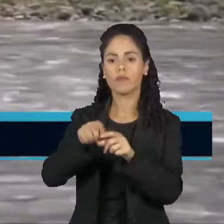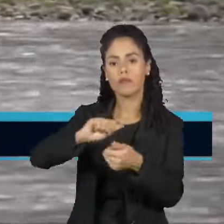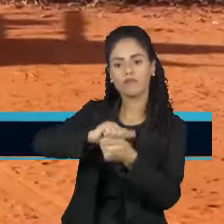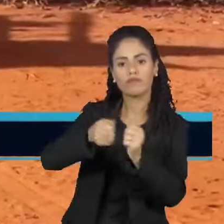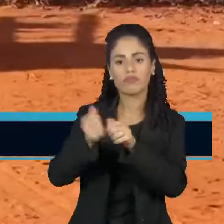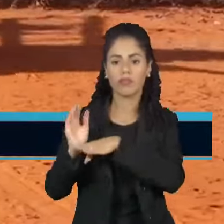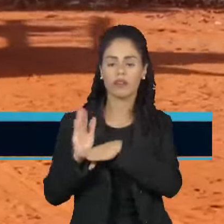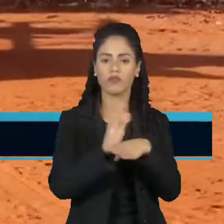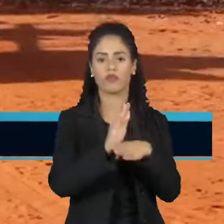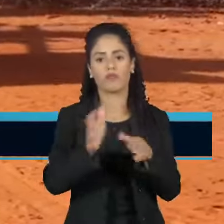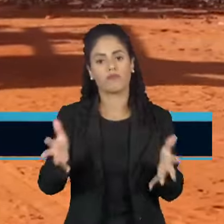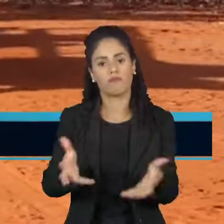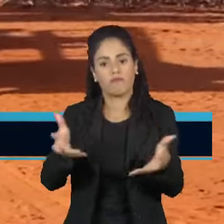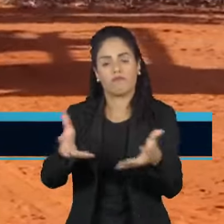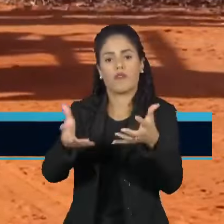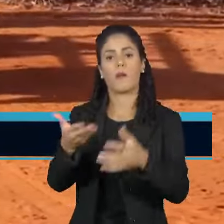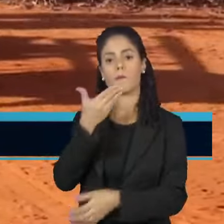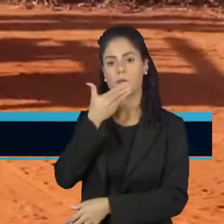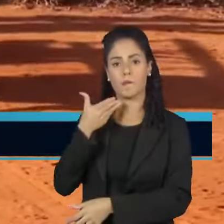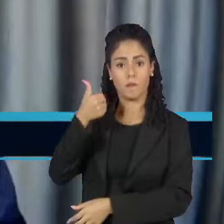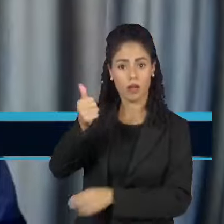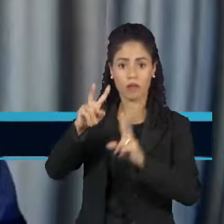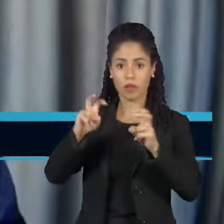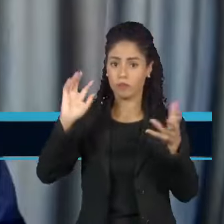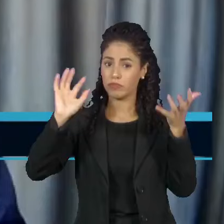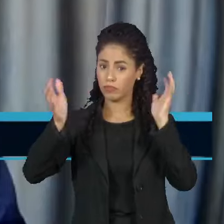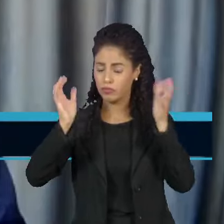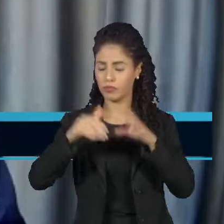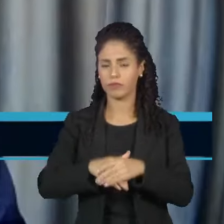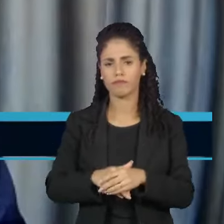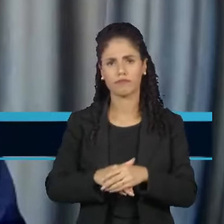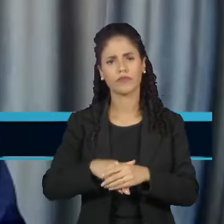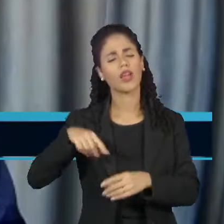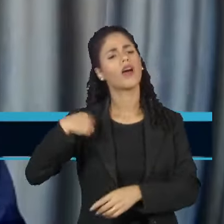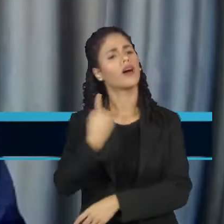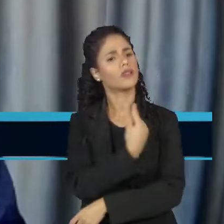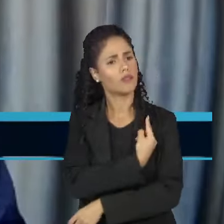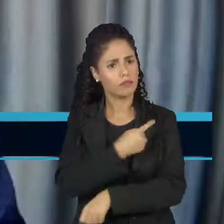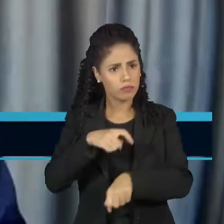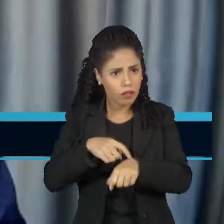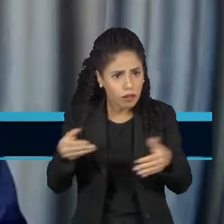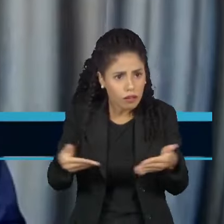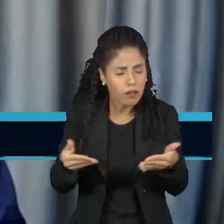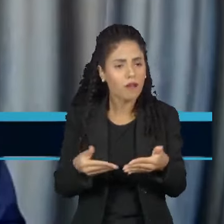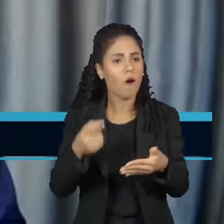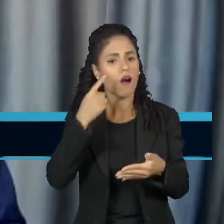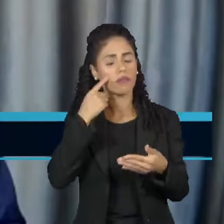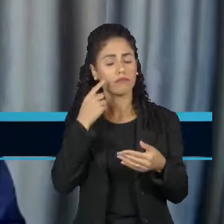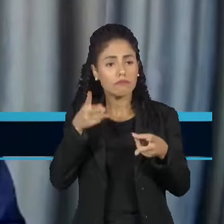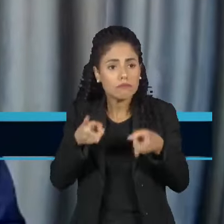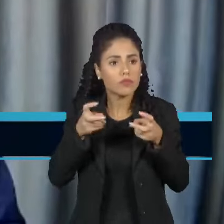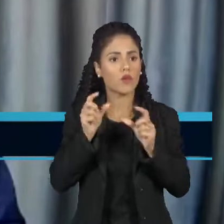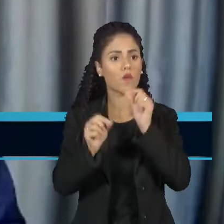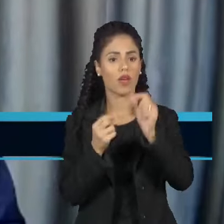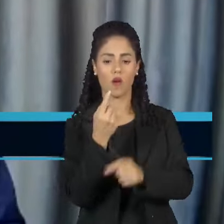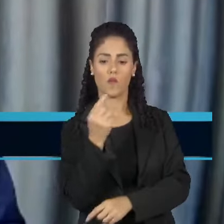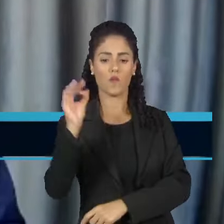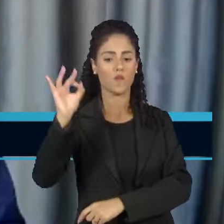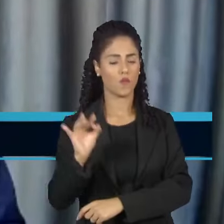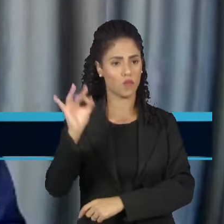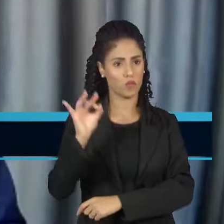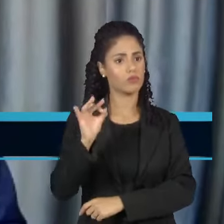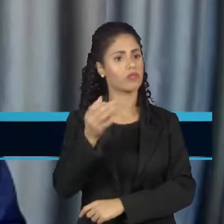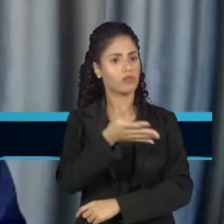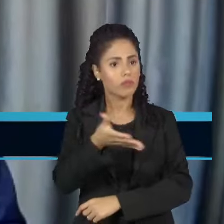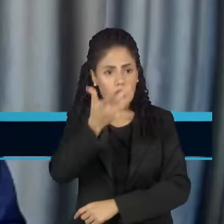em desenvolvimento à crise climática. Chegamos a uma situação insustentável em que o 1% mais